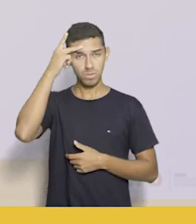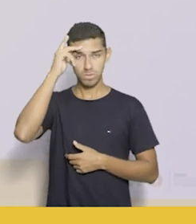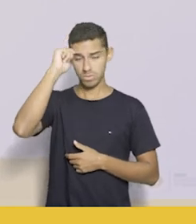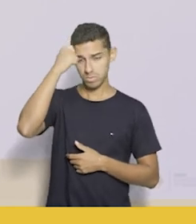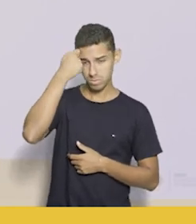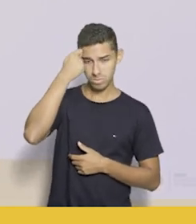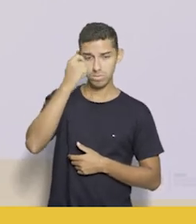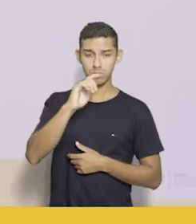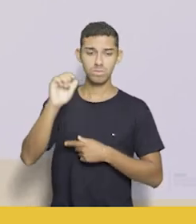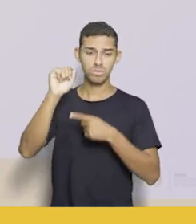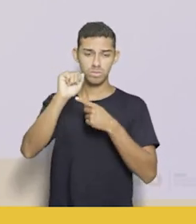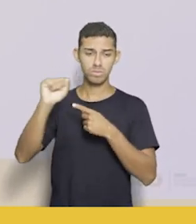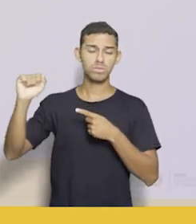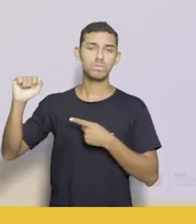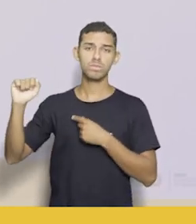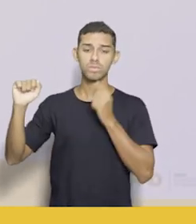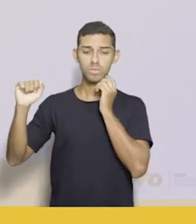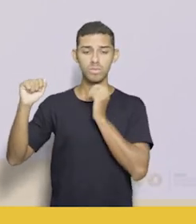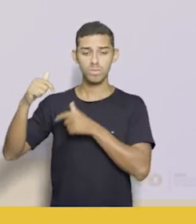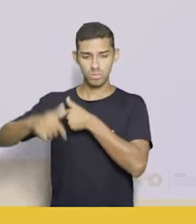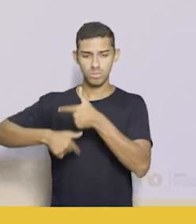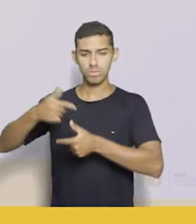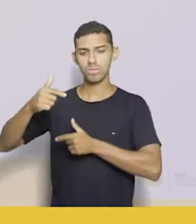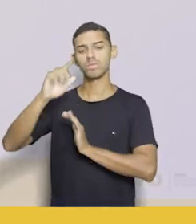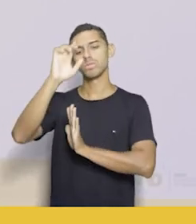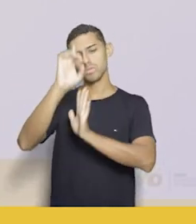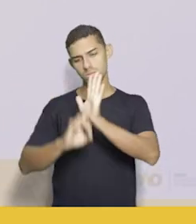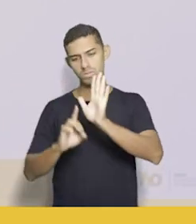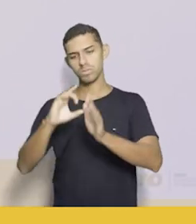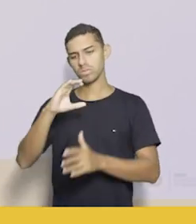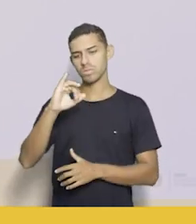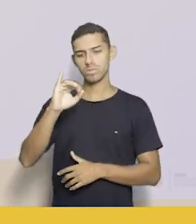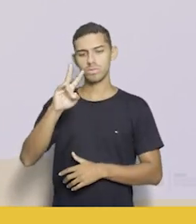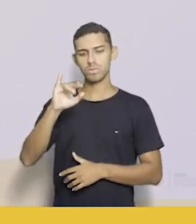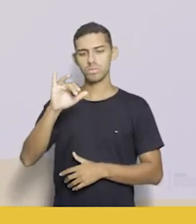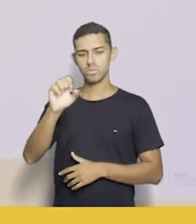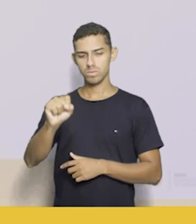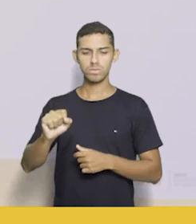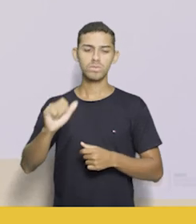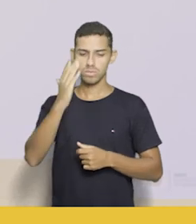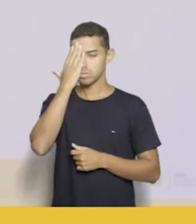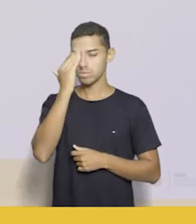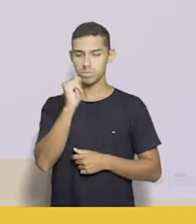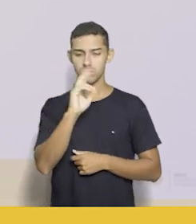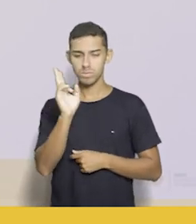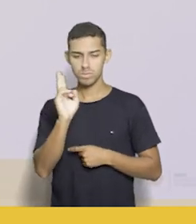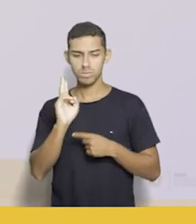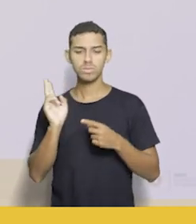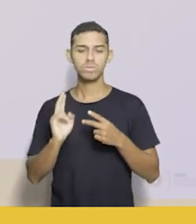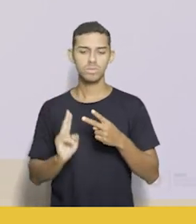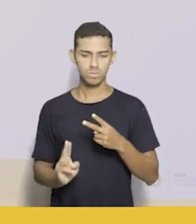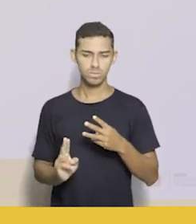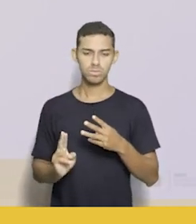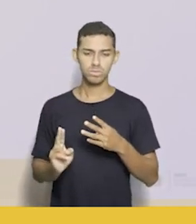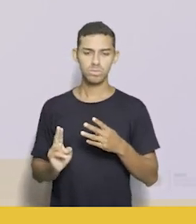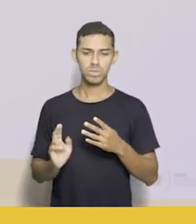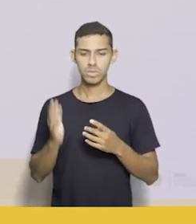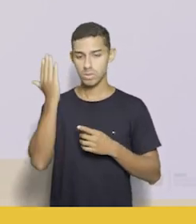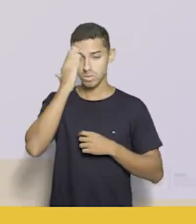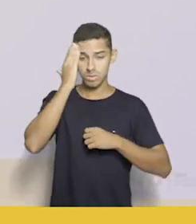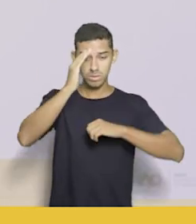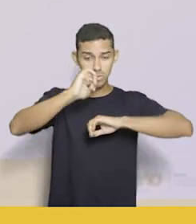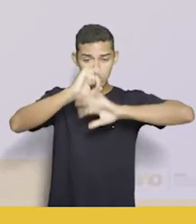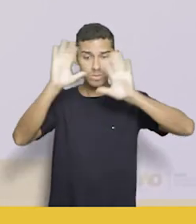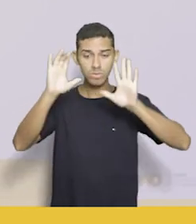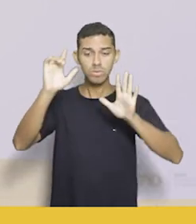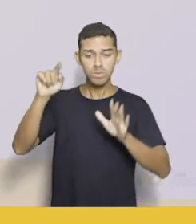letra haja coloca para ti Luta pelos direito civis Tu sabe o nome do movimento se tu consegue entender que